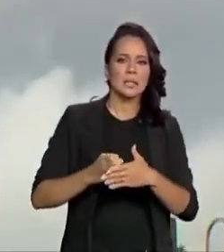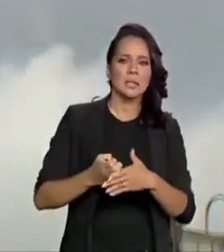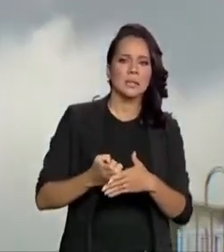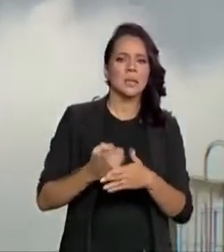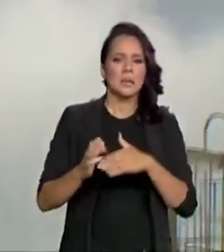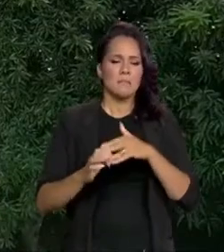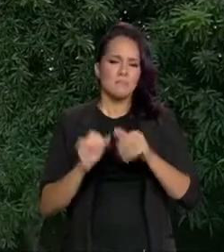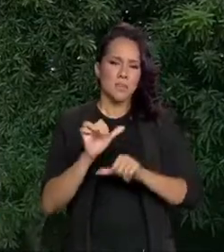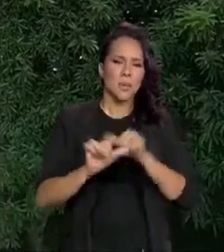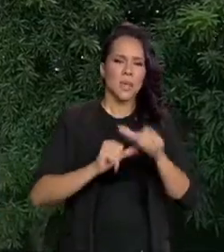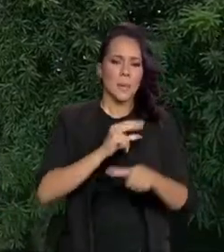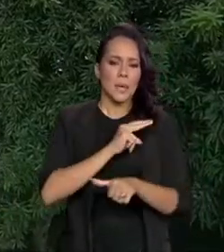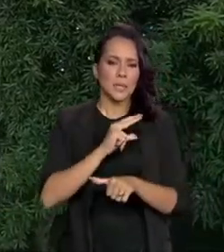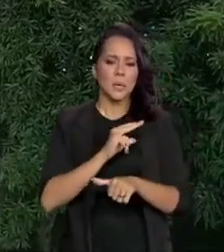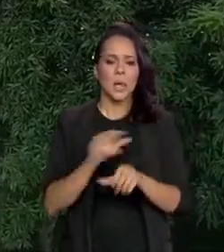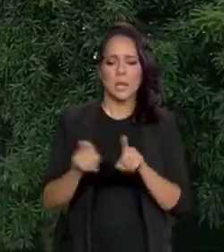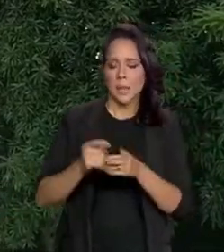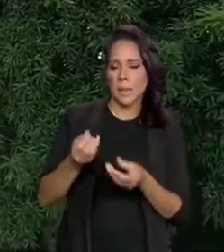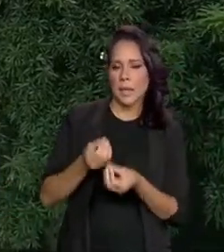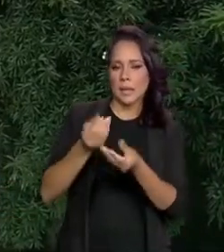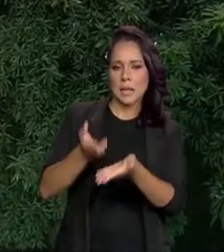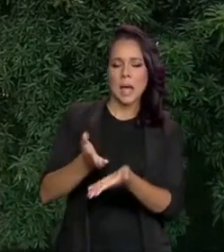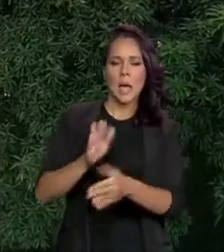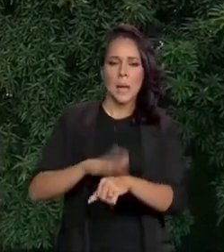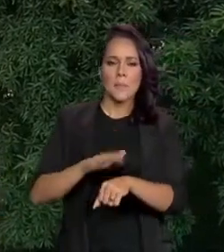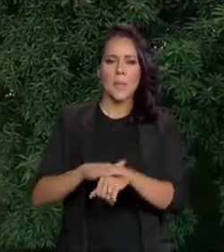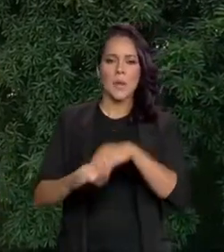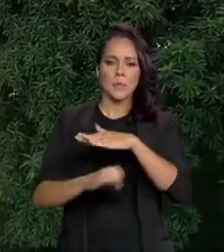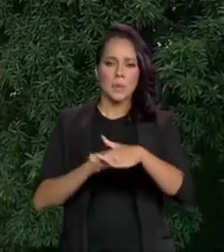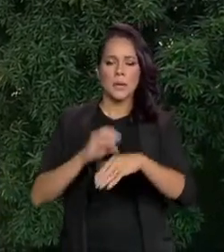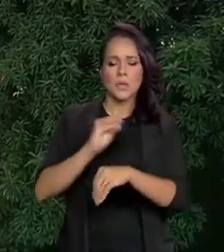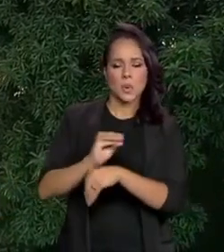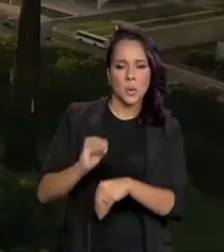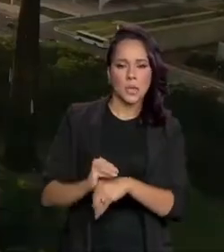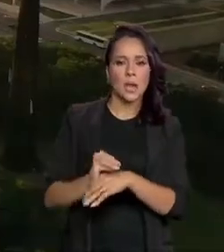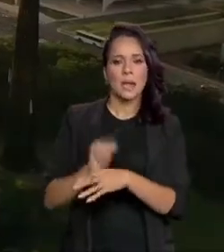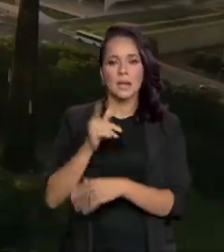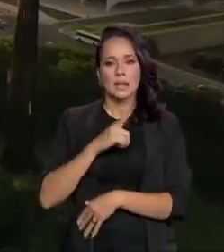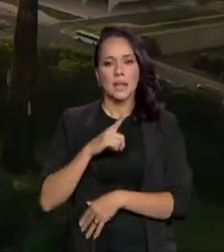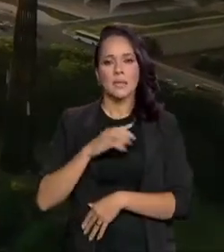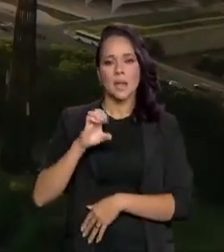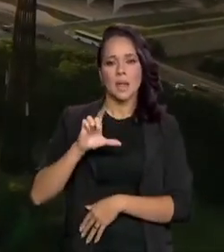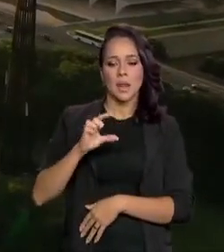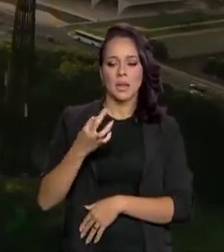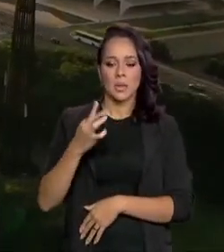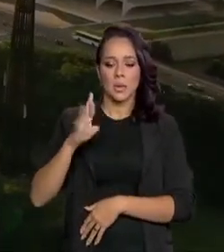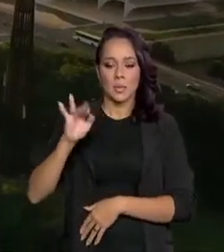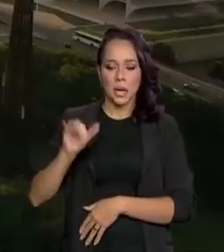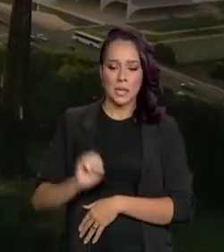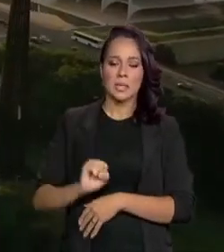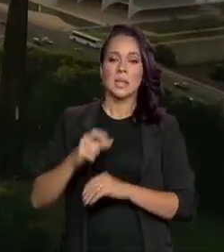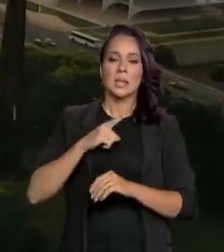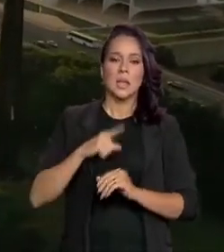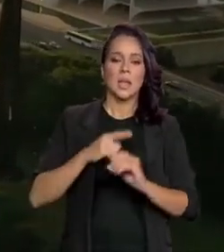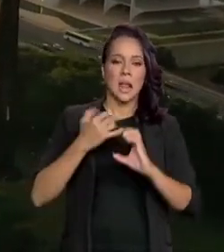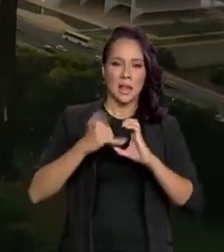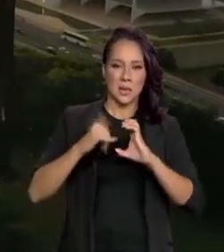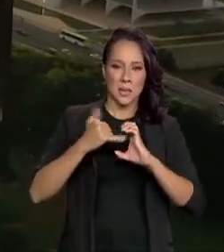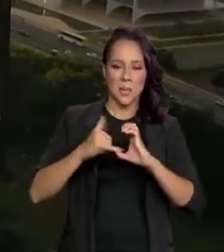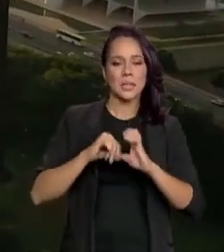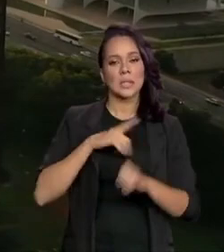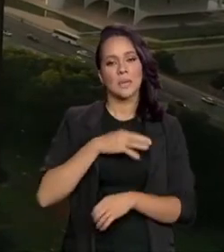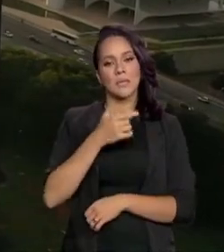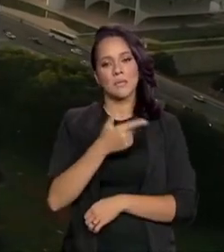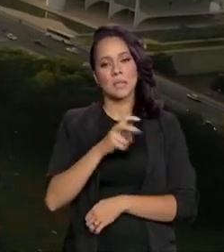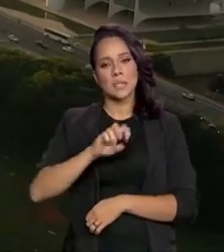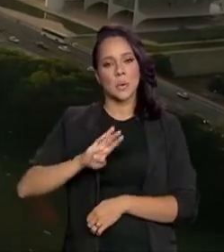ponto que foi extraordinário esse ano, devido à Eletrobras. A Eletrobras foi 25 bi. Com esse resultado, o governo acumula de